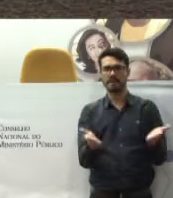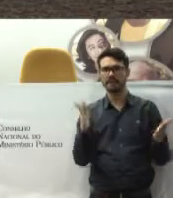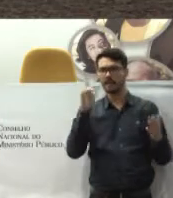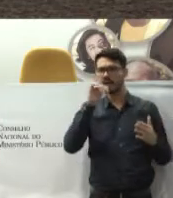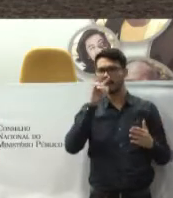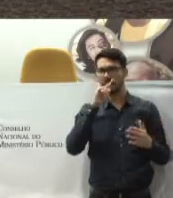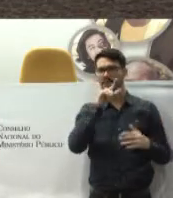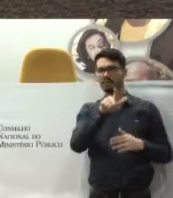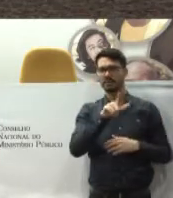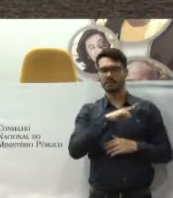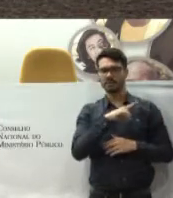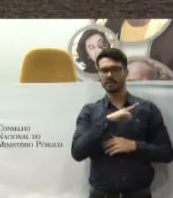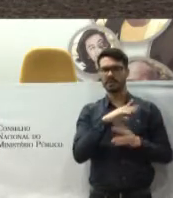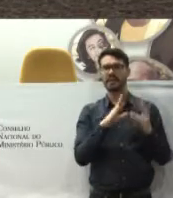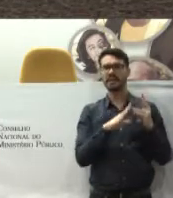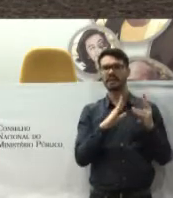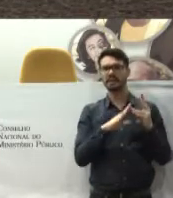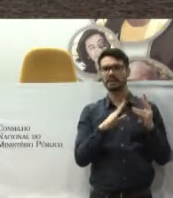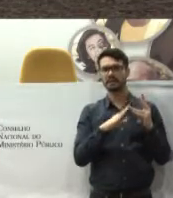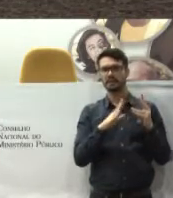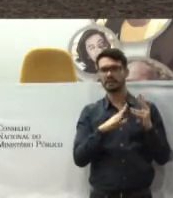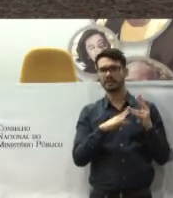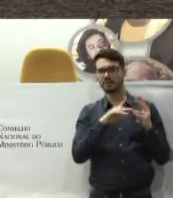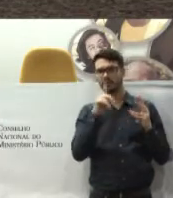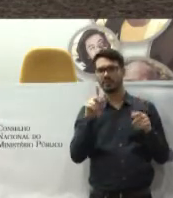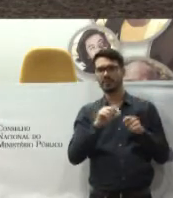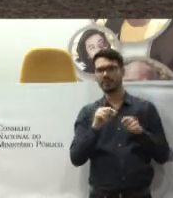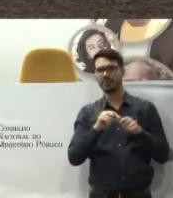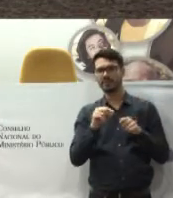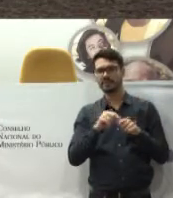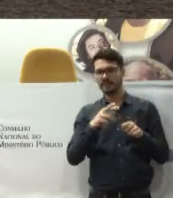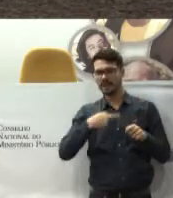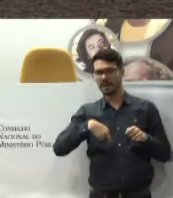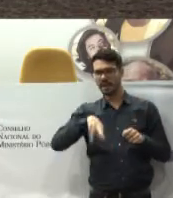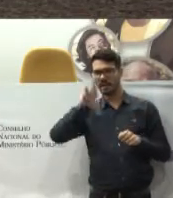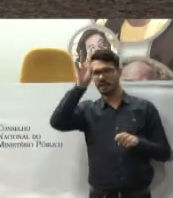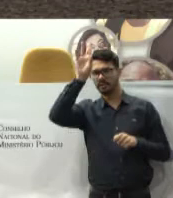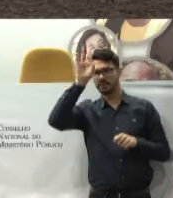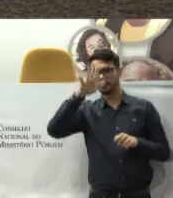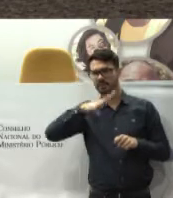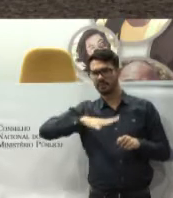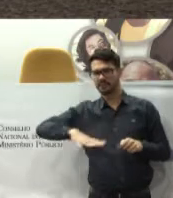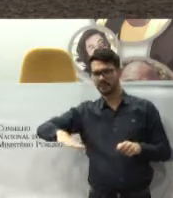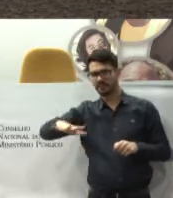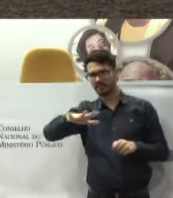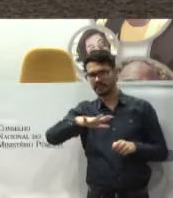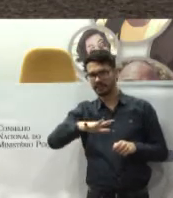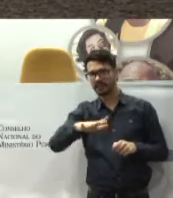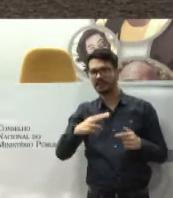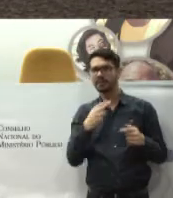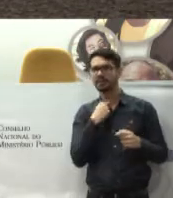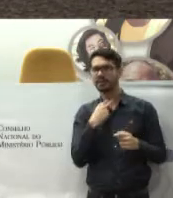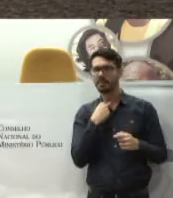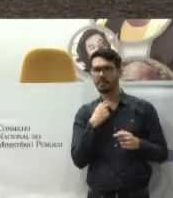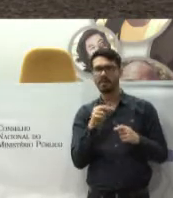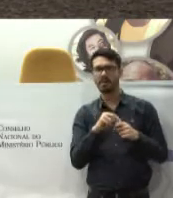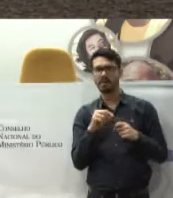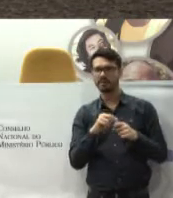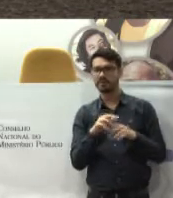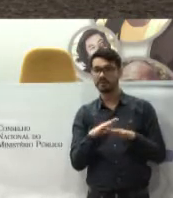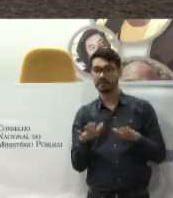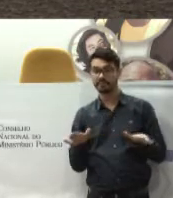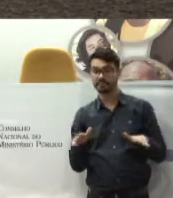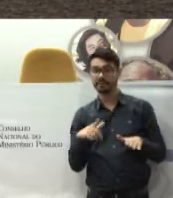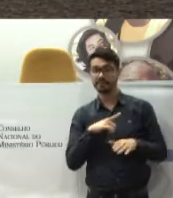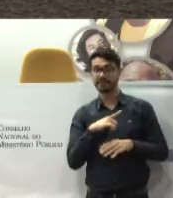você tem os índios Krenak que faziam um ritual religioso dependente do Rio Doce e não podem mais fazê-lo, e